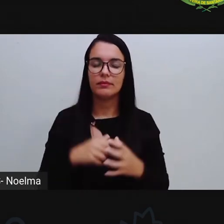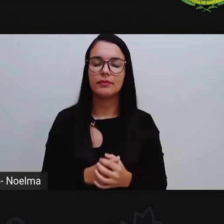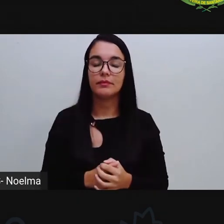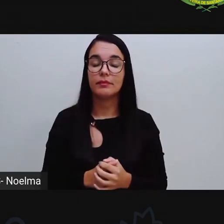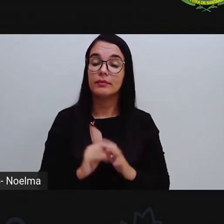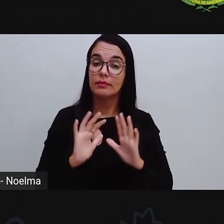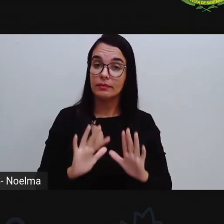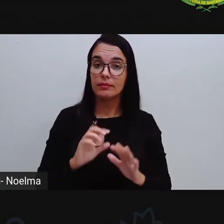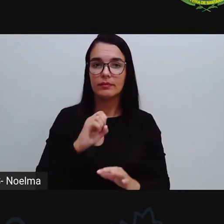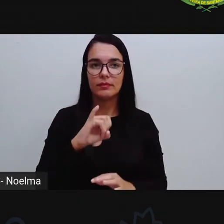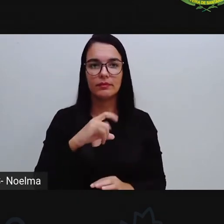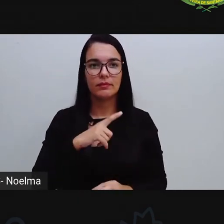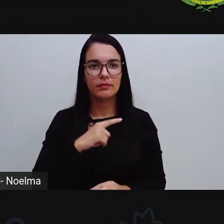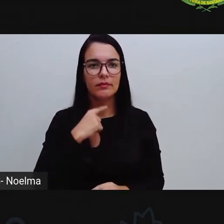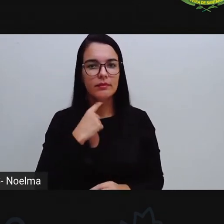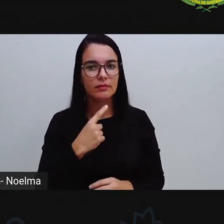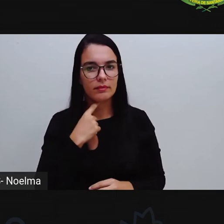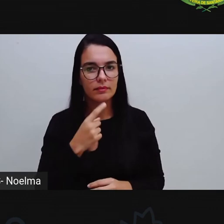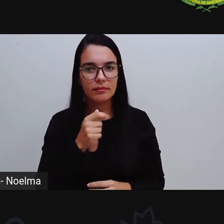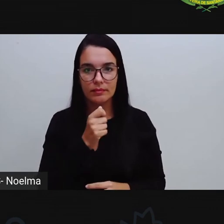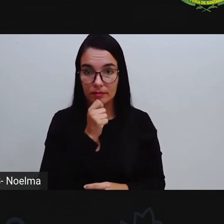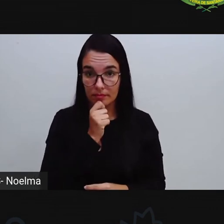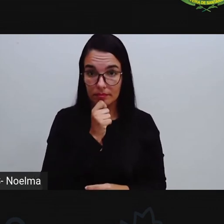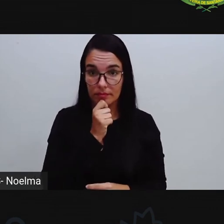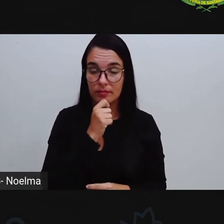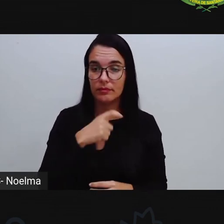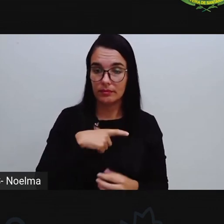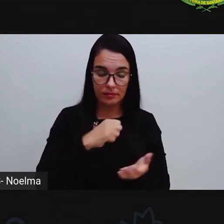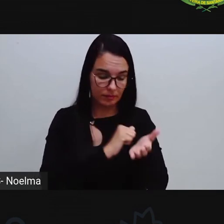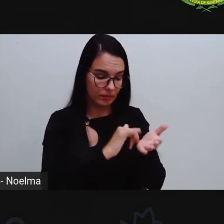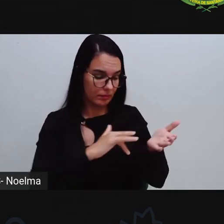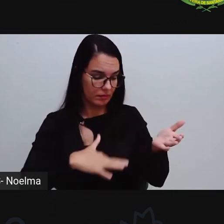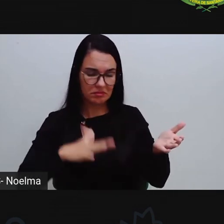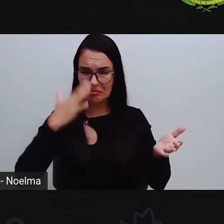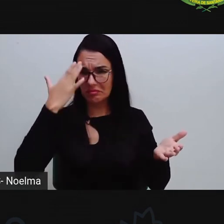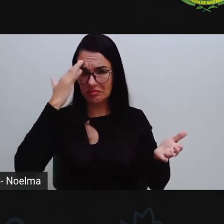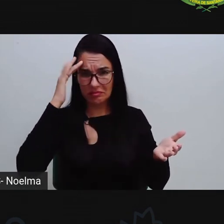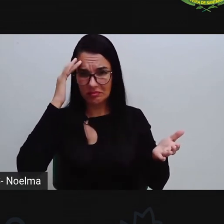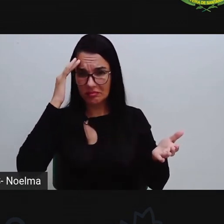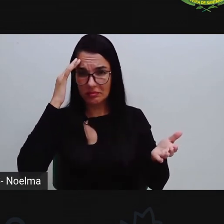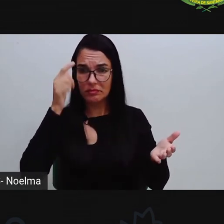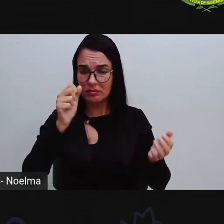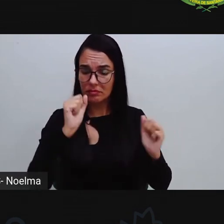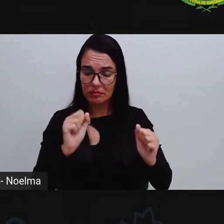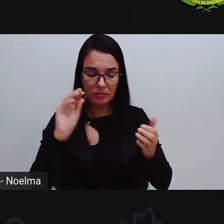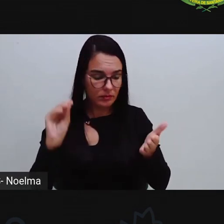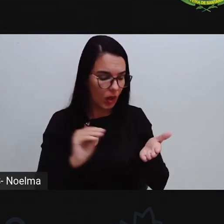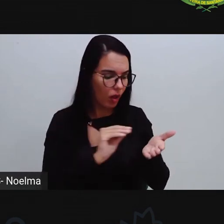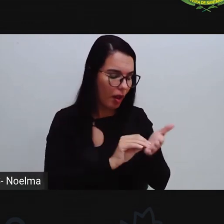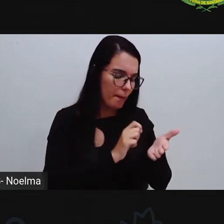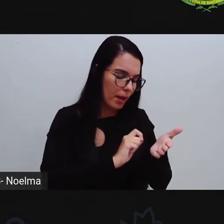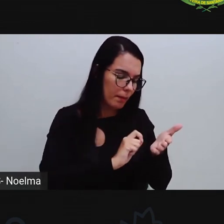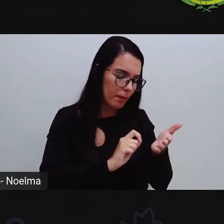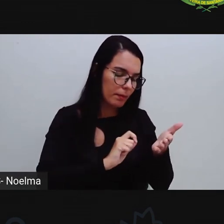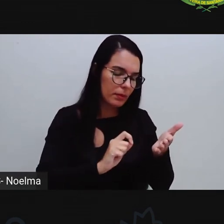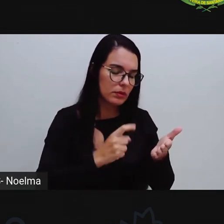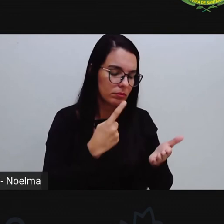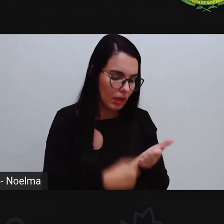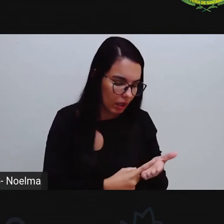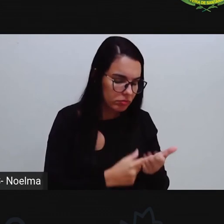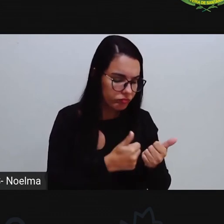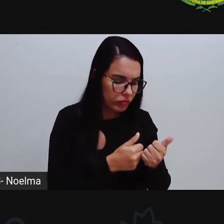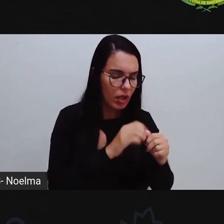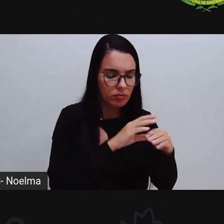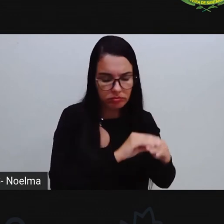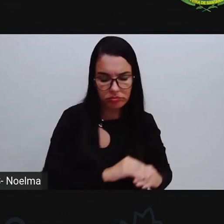mas se mesmo assim você estiver em dúvida em relação a atividade aí para enviada pelo seu professor faça essa observação na própria atividade ou